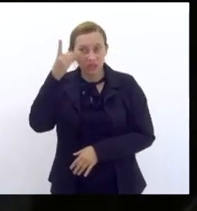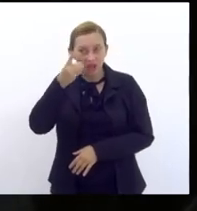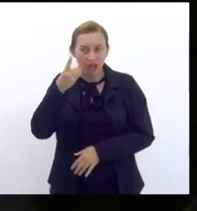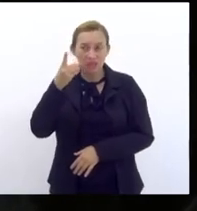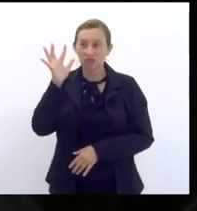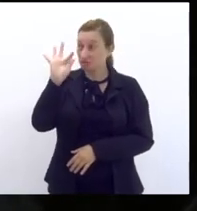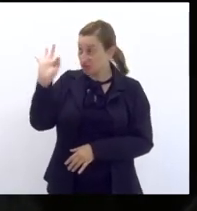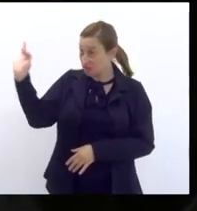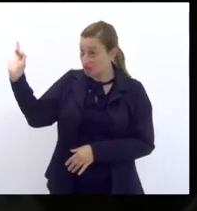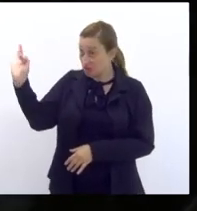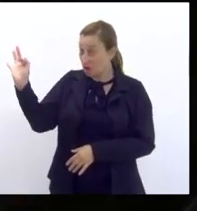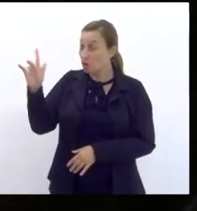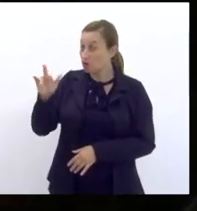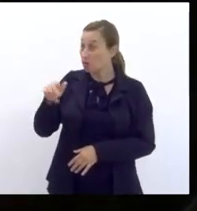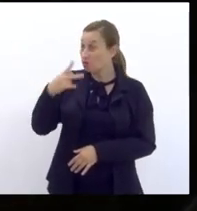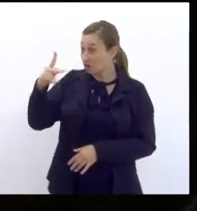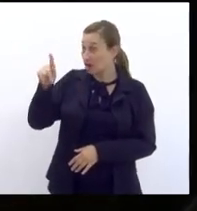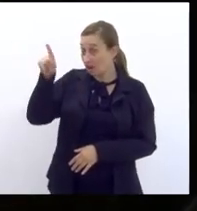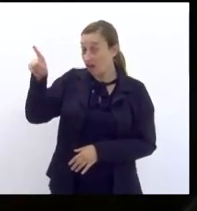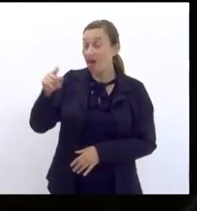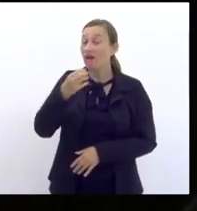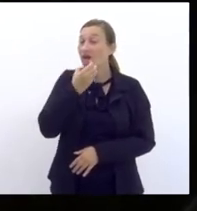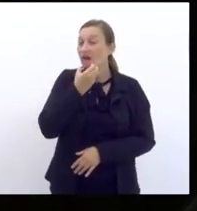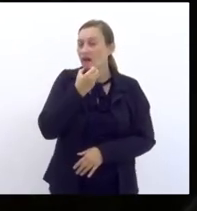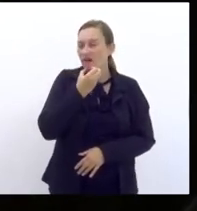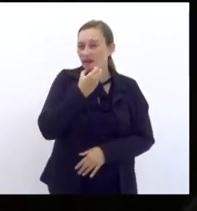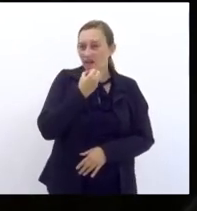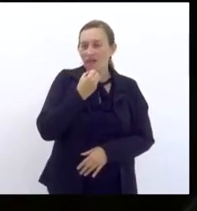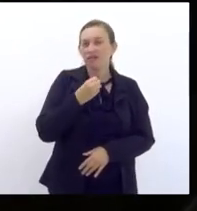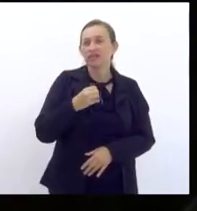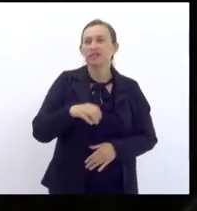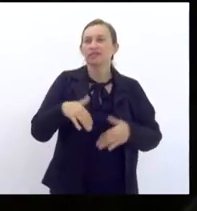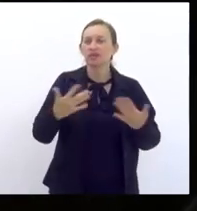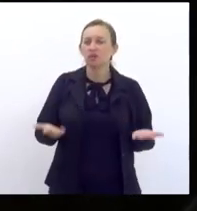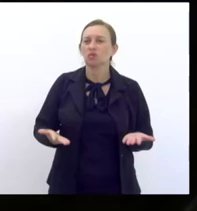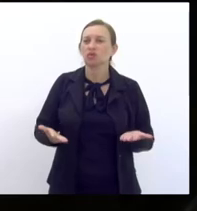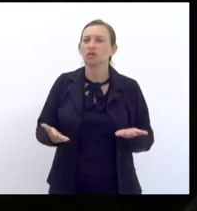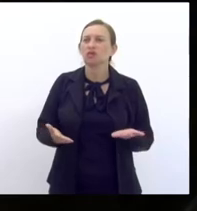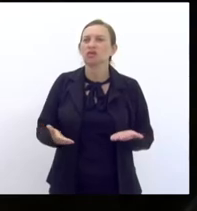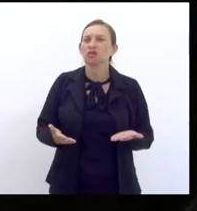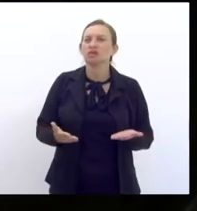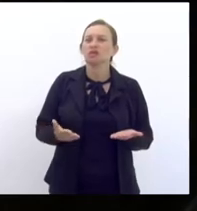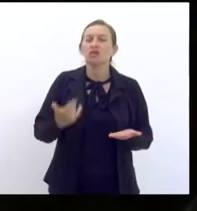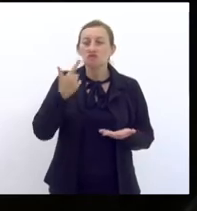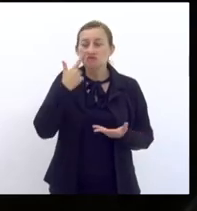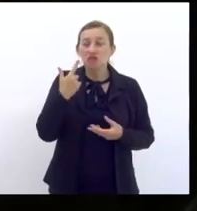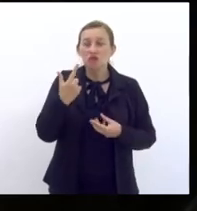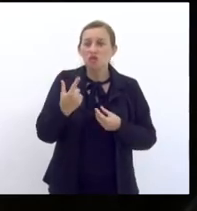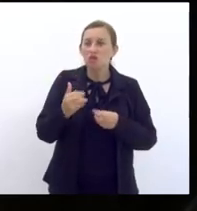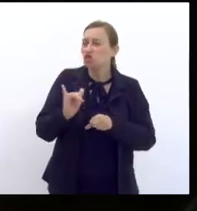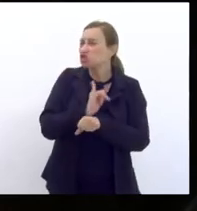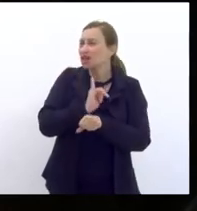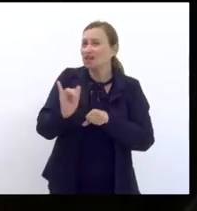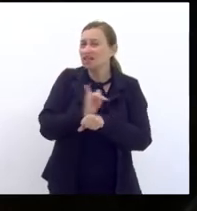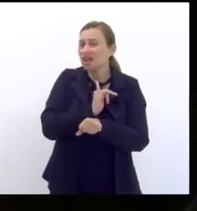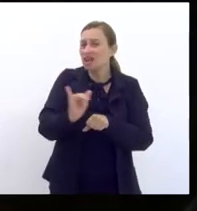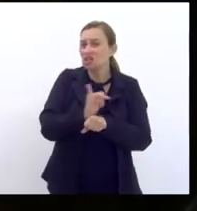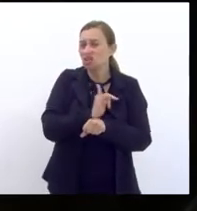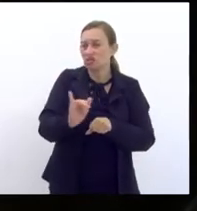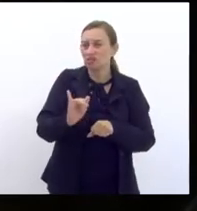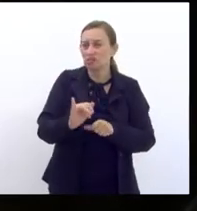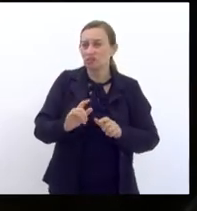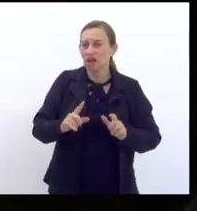deputado federal lá que é o irmão dele né enfim e a gente canalizar alguma coisa eu queria dizer que a nossa